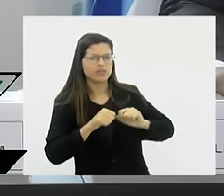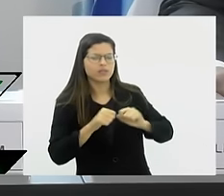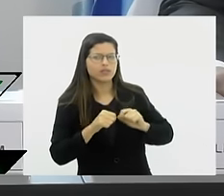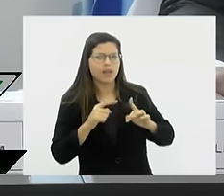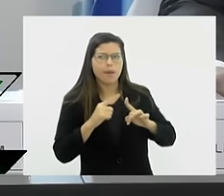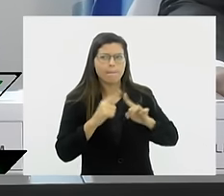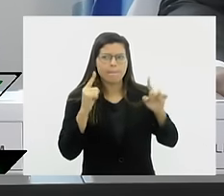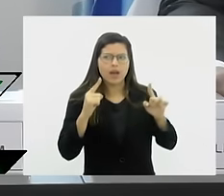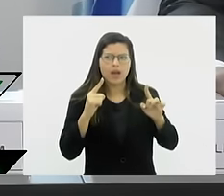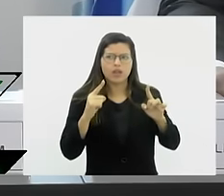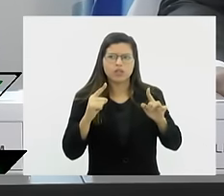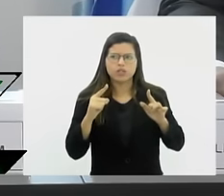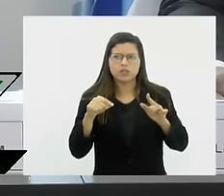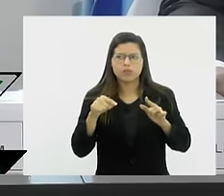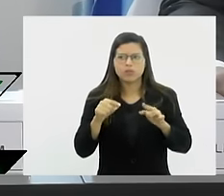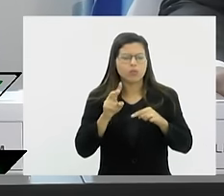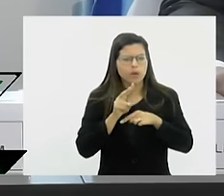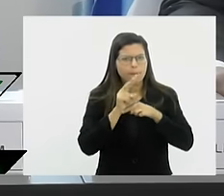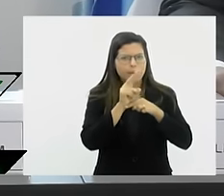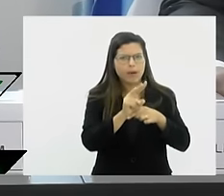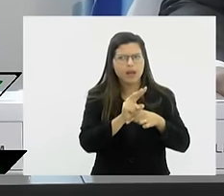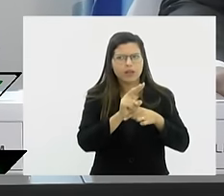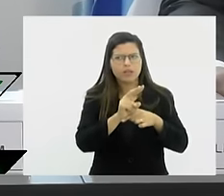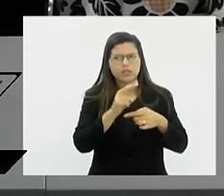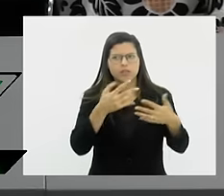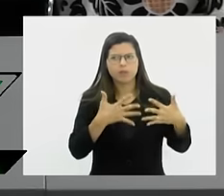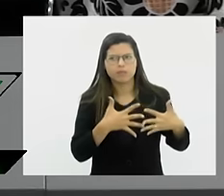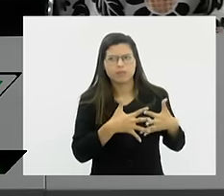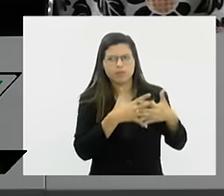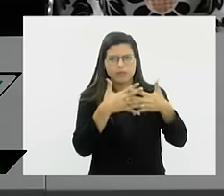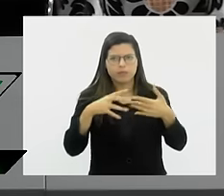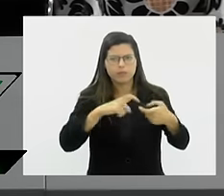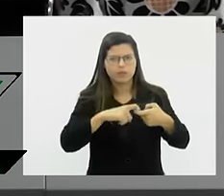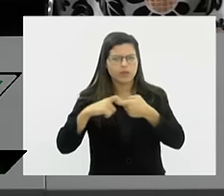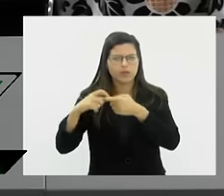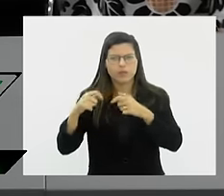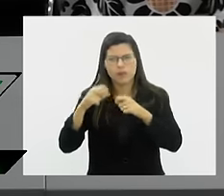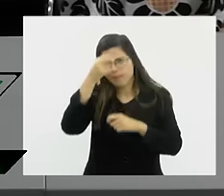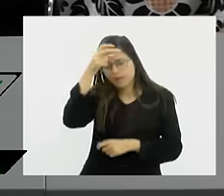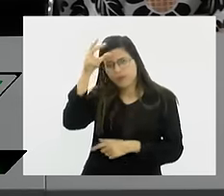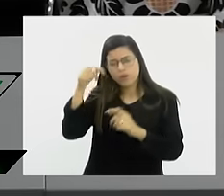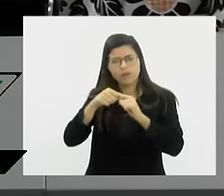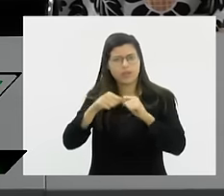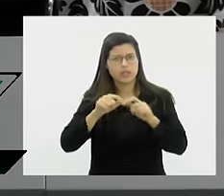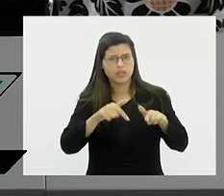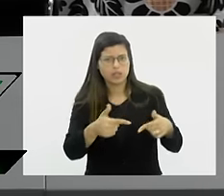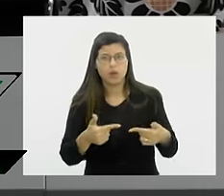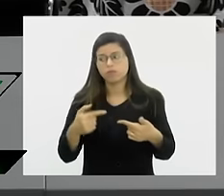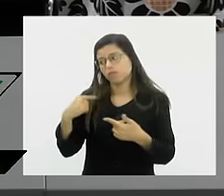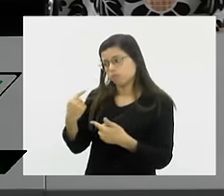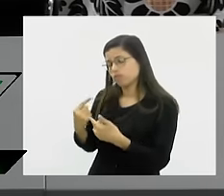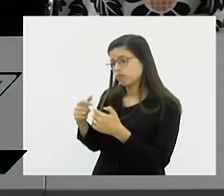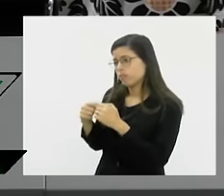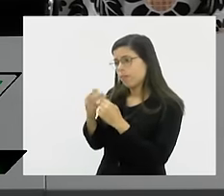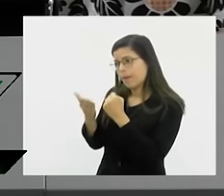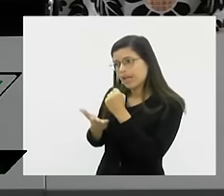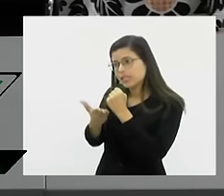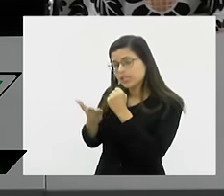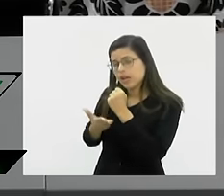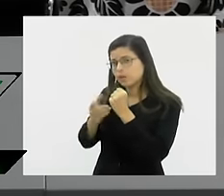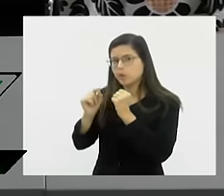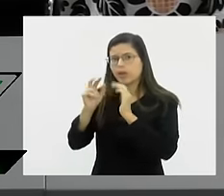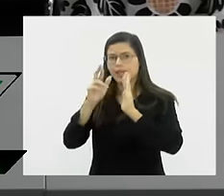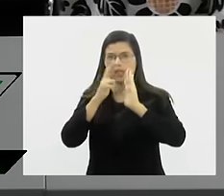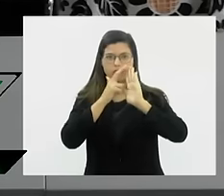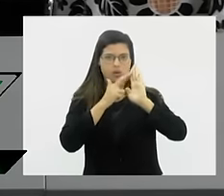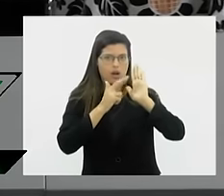para a prefeitura fazer o que bem entender? Através de convênio baseado nas normas, a gente atua. Fora então, das então normas,